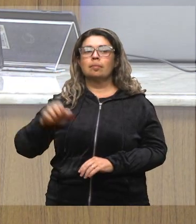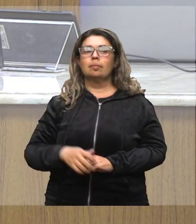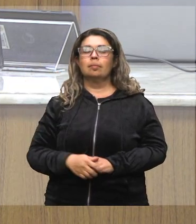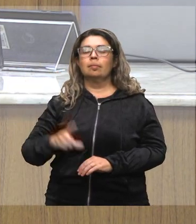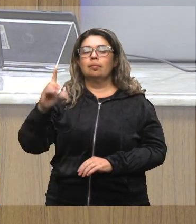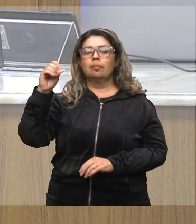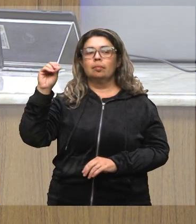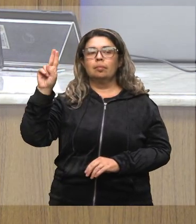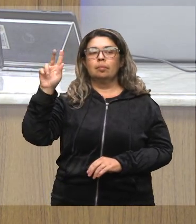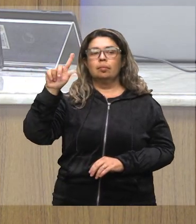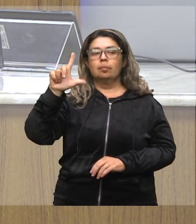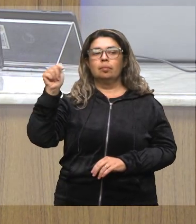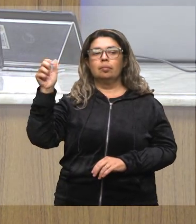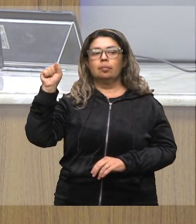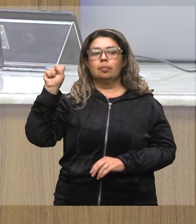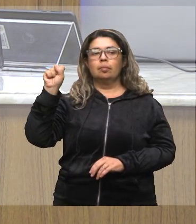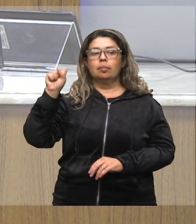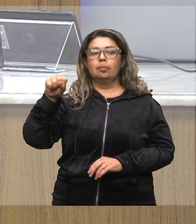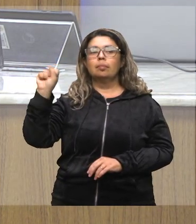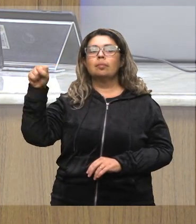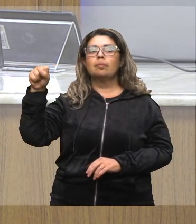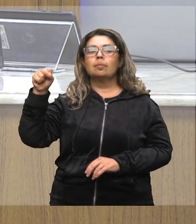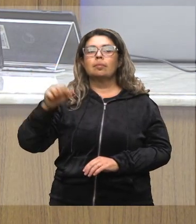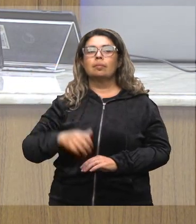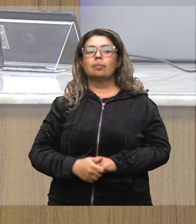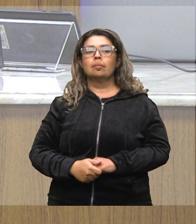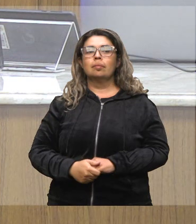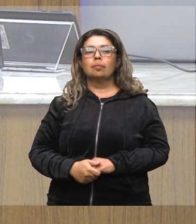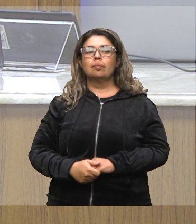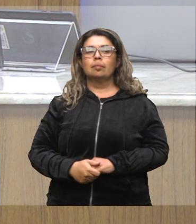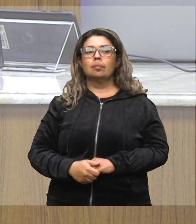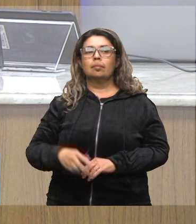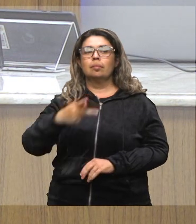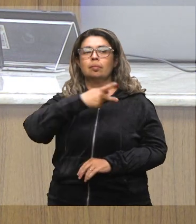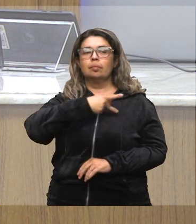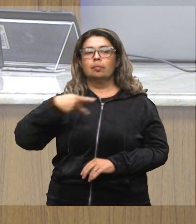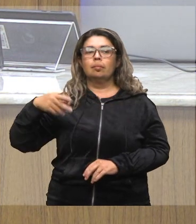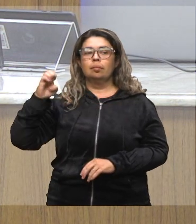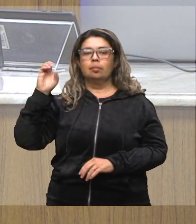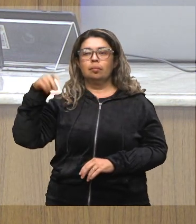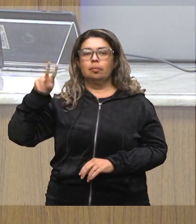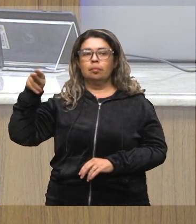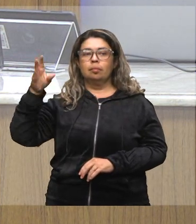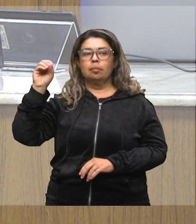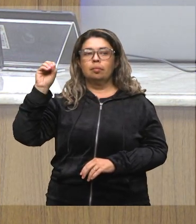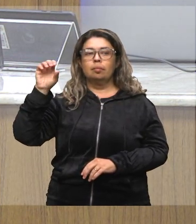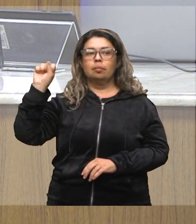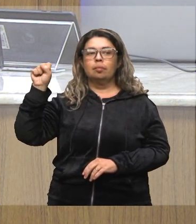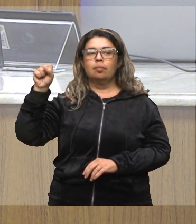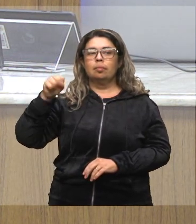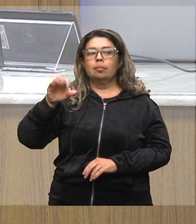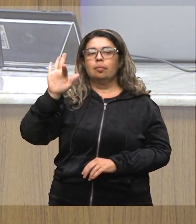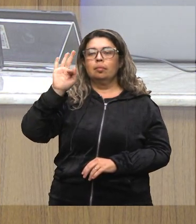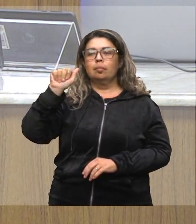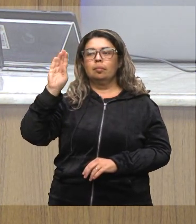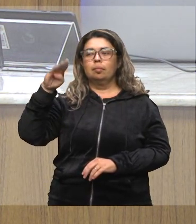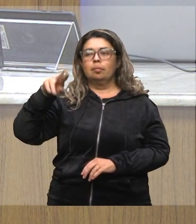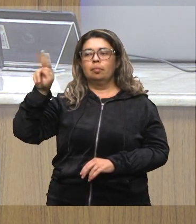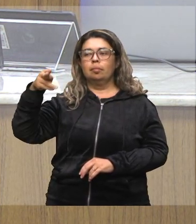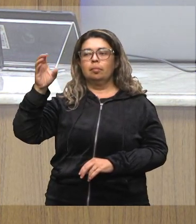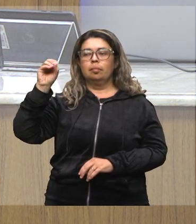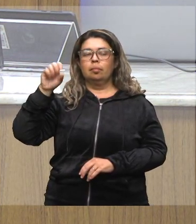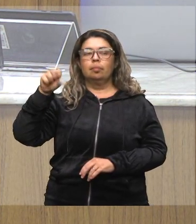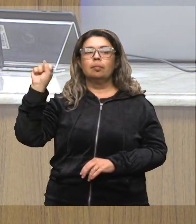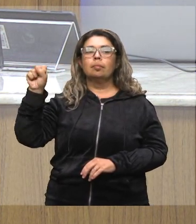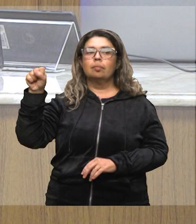Douglas Henrique de Azevedo Terra. Voto sim. Edson de Souza. Sim. Fábio Alex Nunes. Fabinho, alerta